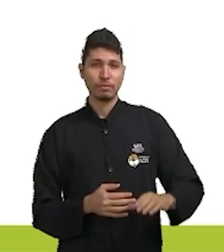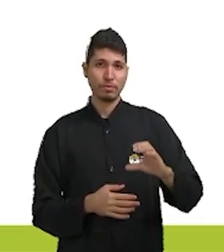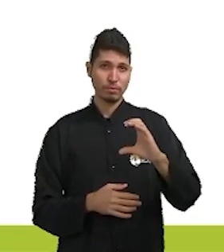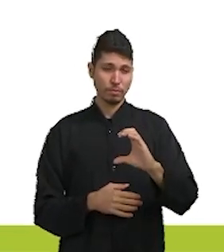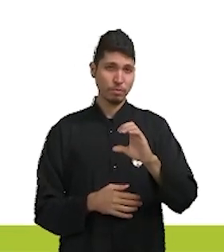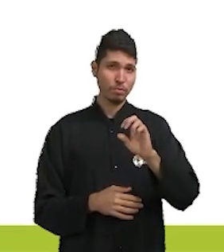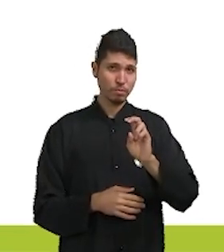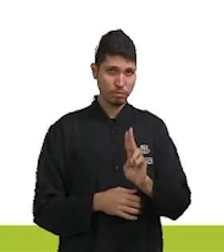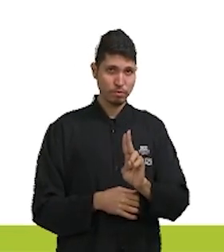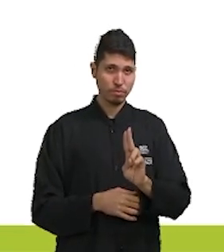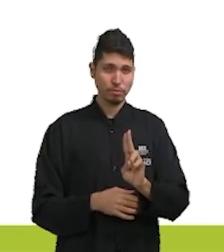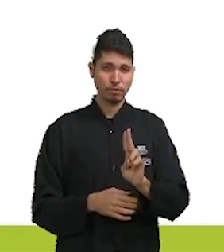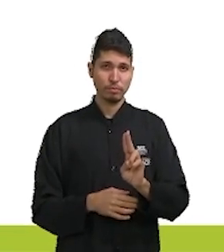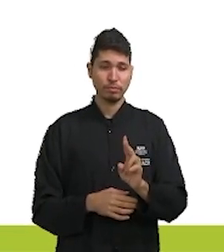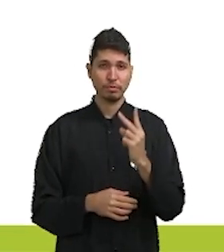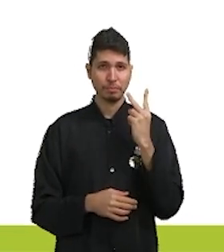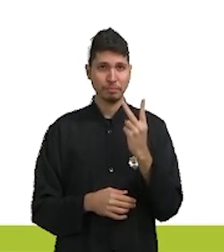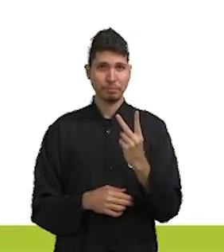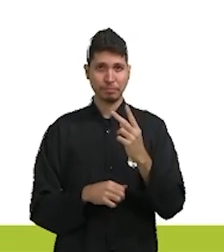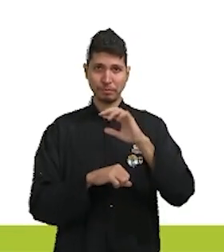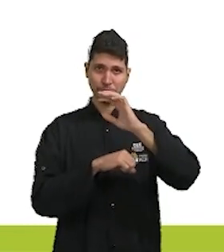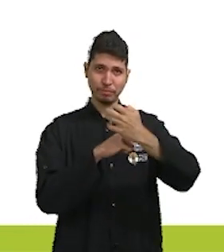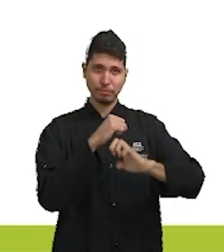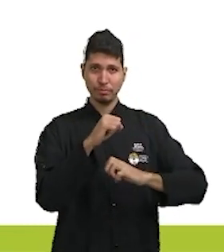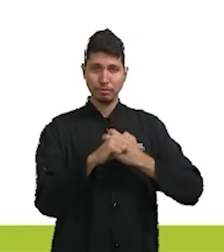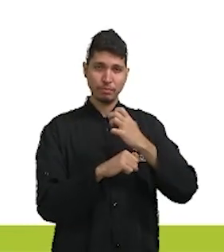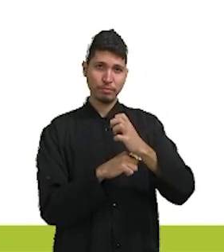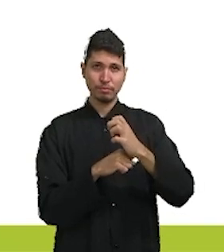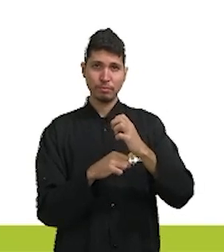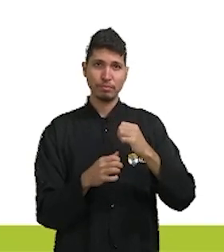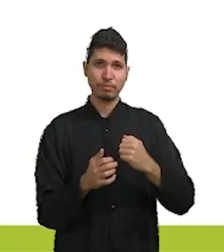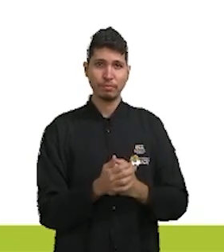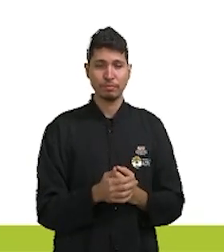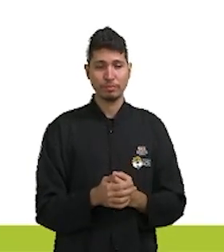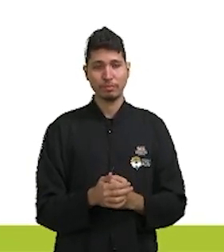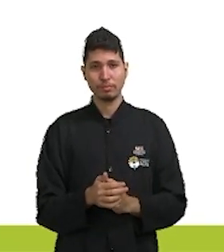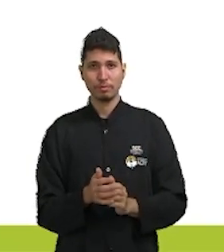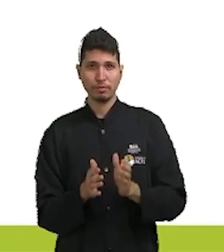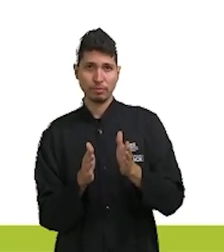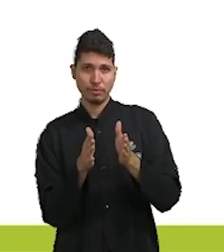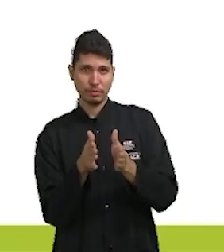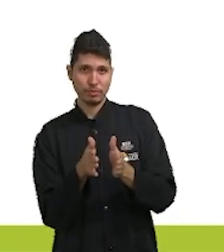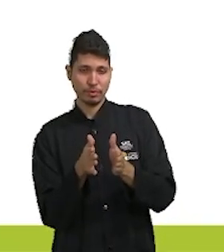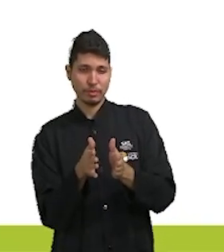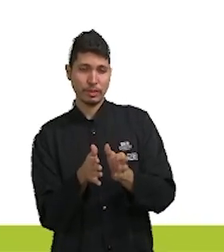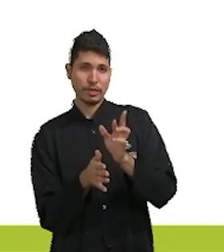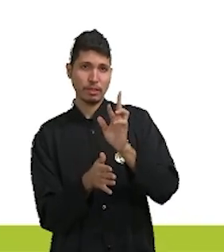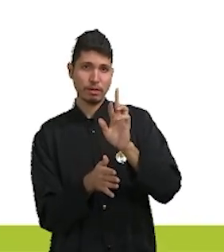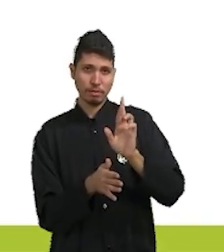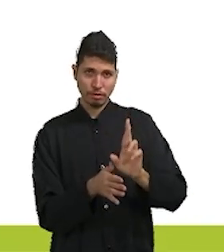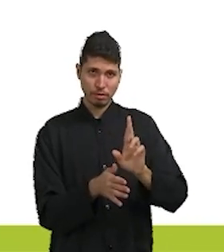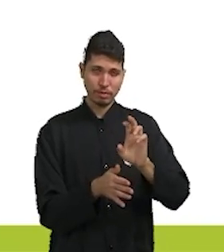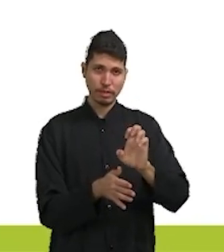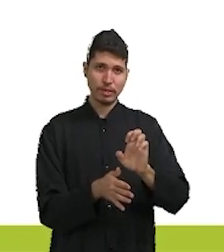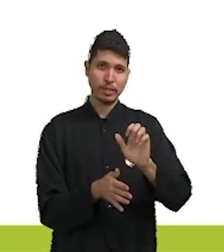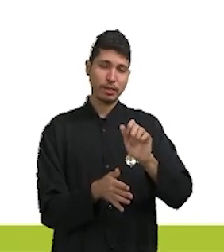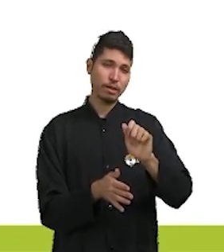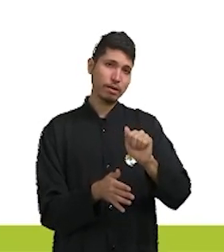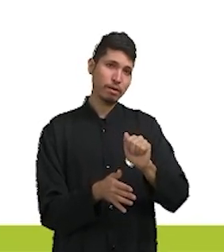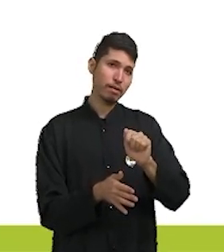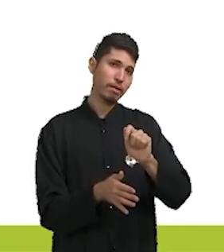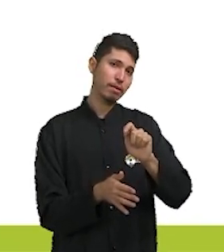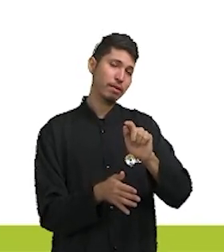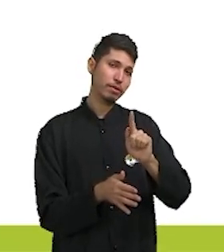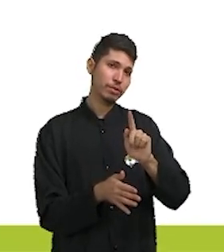cobre, 2 elétrons ele está do lado dos reagentes. De acordo com a nossa análise lá da